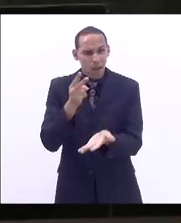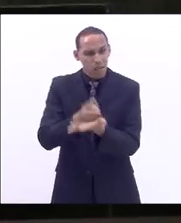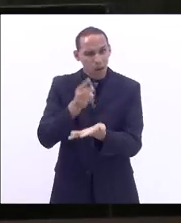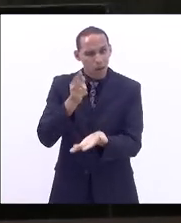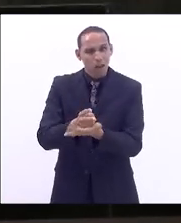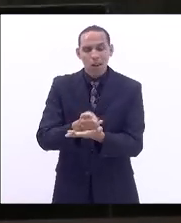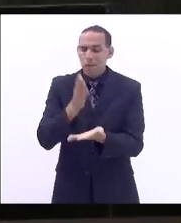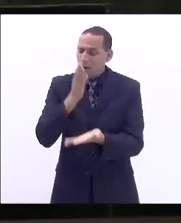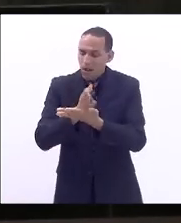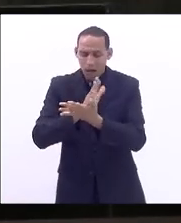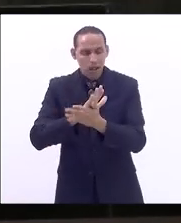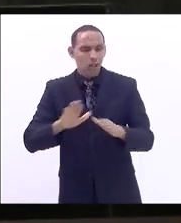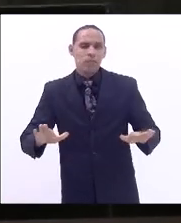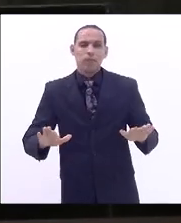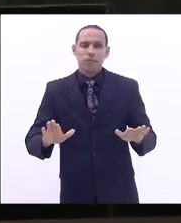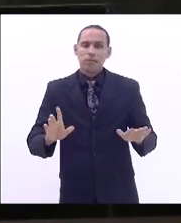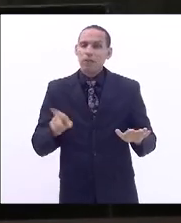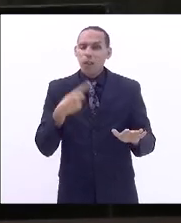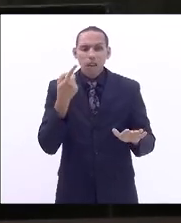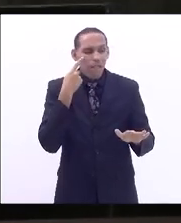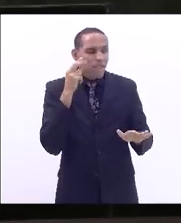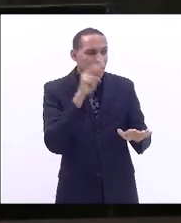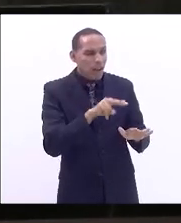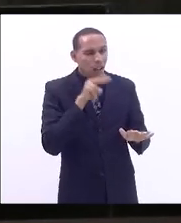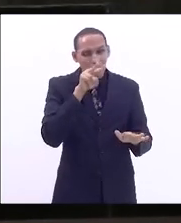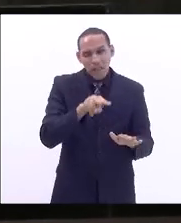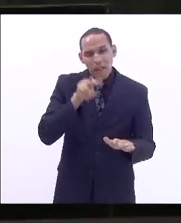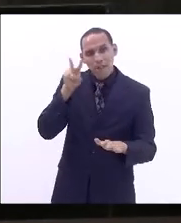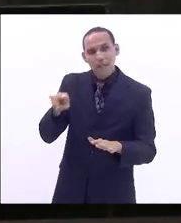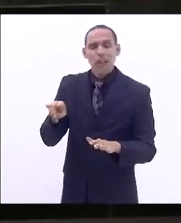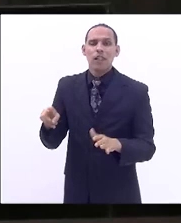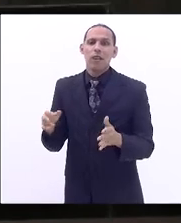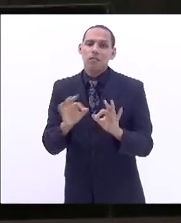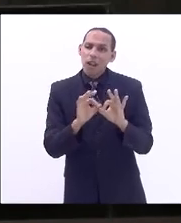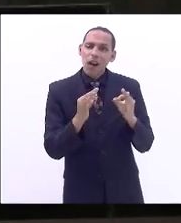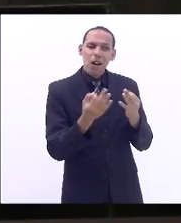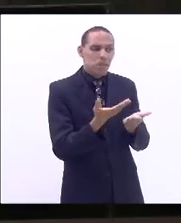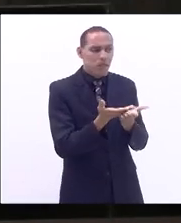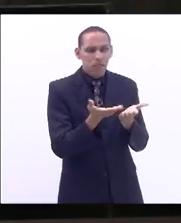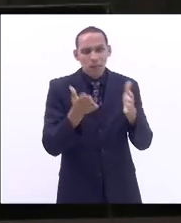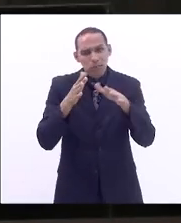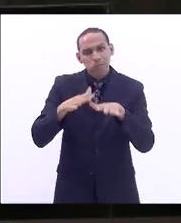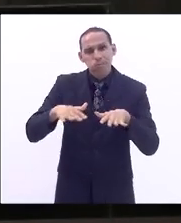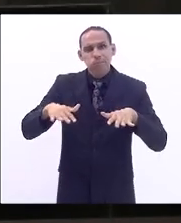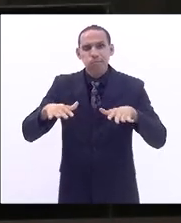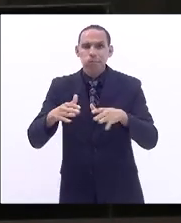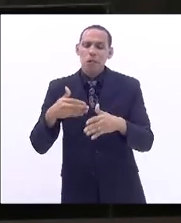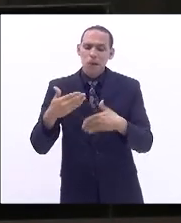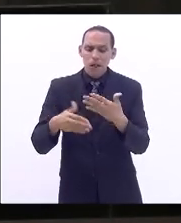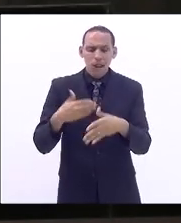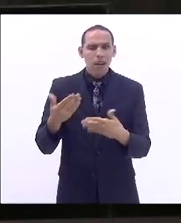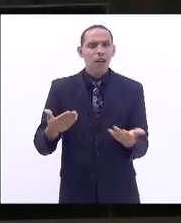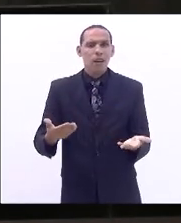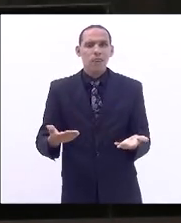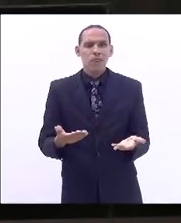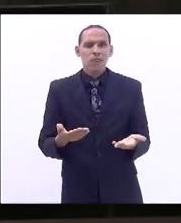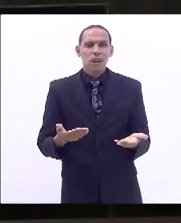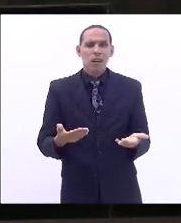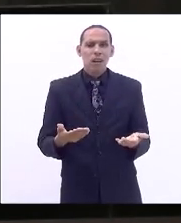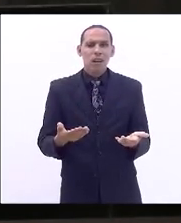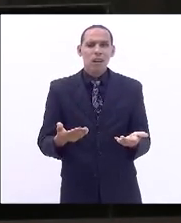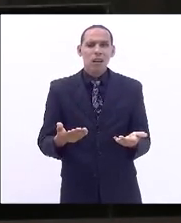continue ocorrendo como a gente tem visto várias famílias passando por um processo não só de